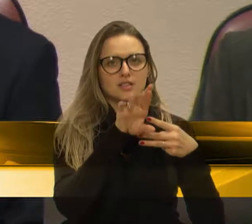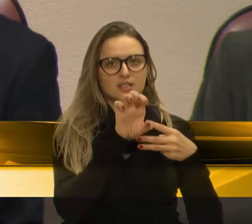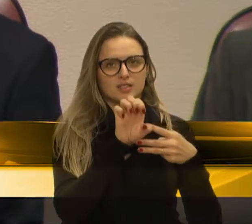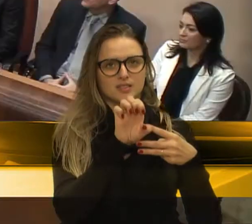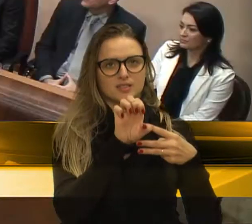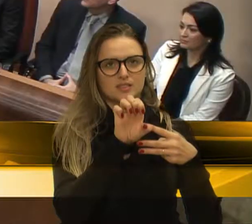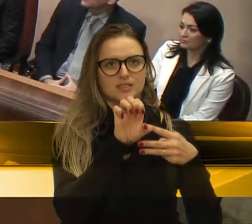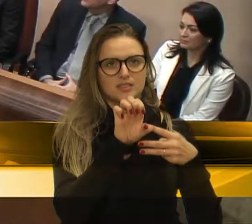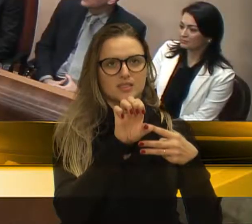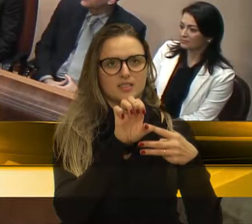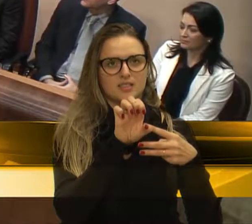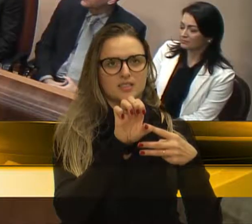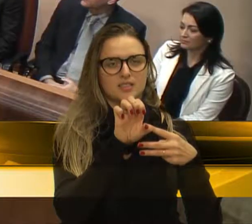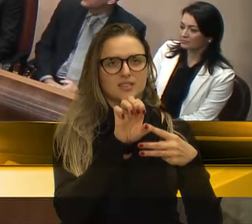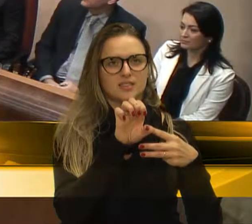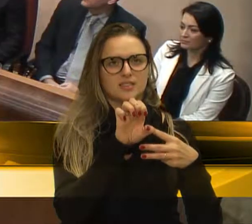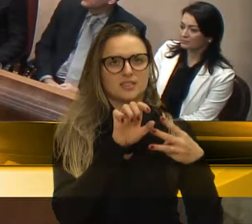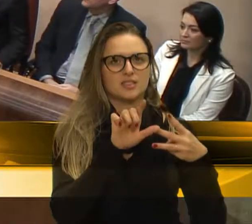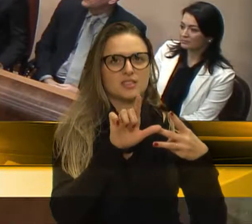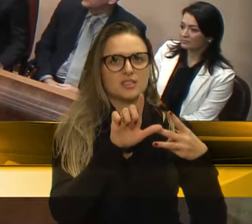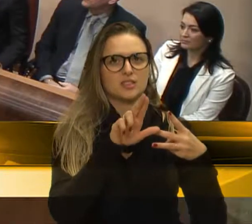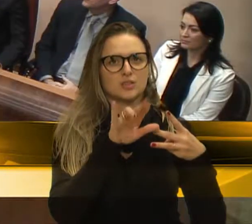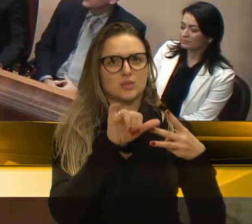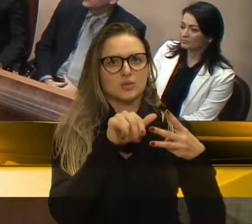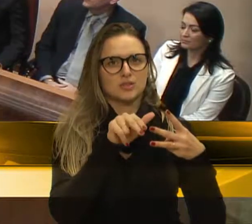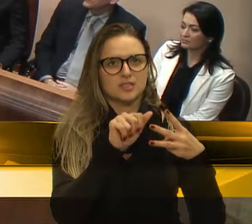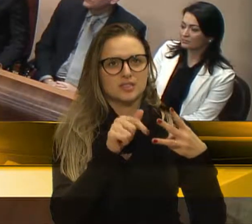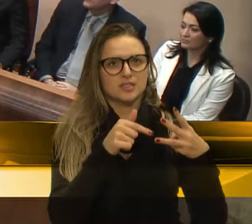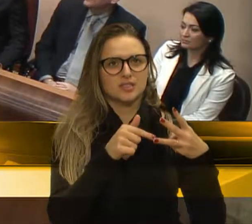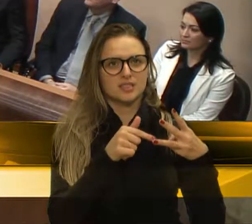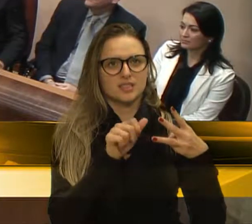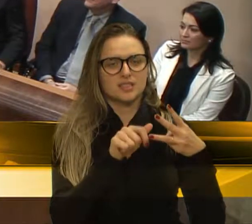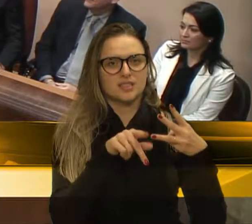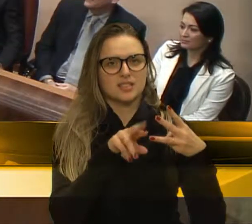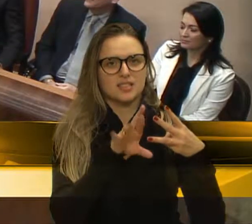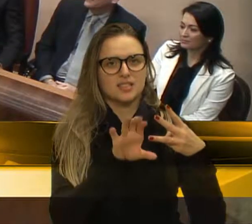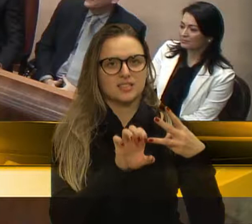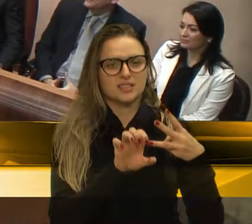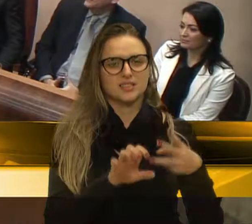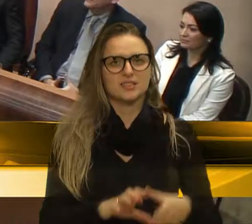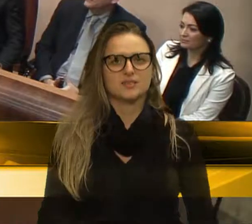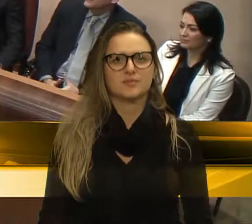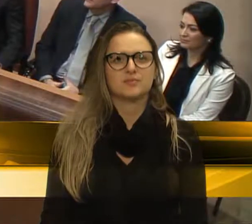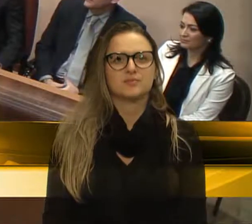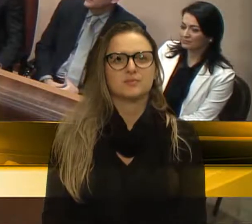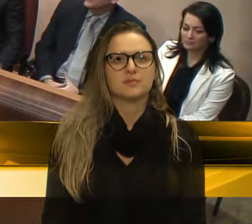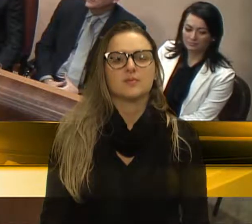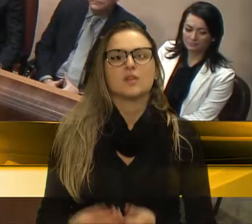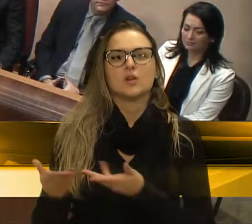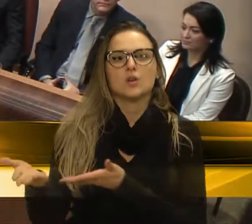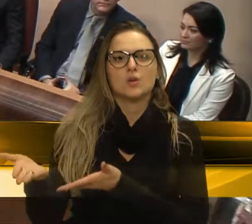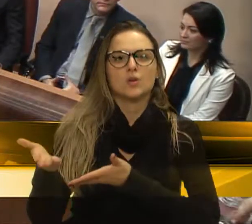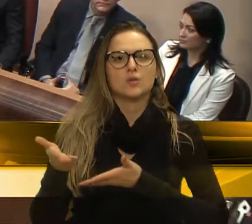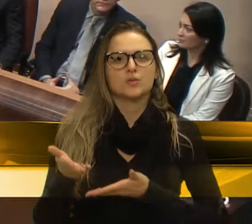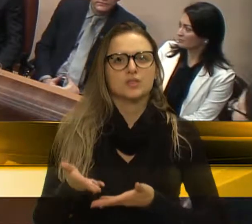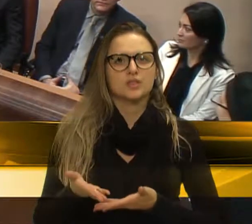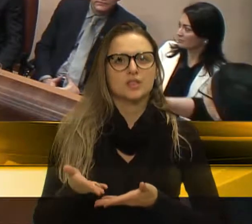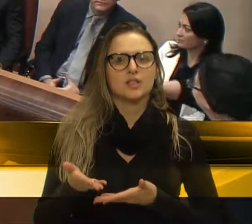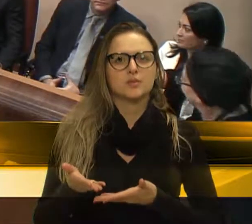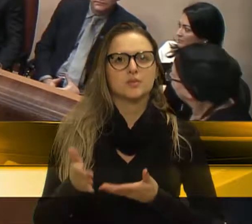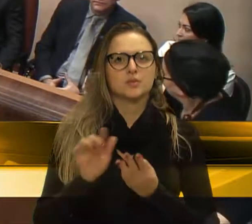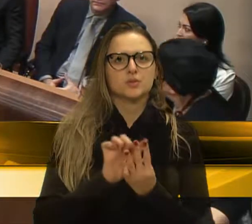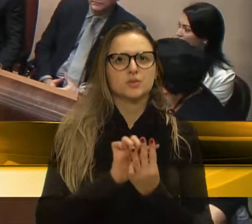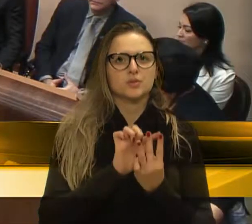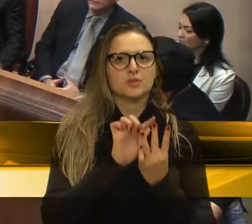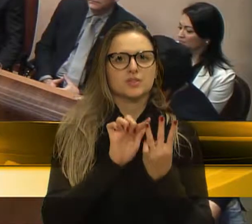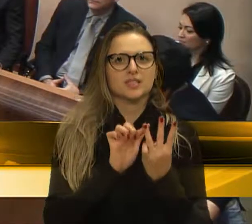Rairis, doutora Luciana Segatti e Dr. Marcelo Sabedotti. Convidamos os homenageados